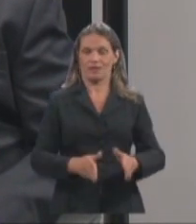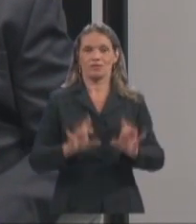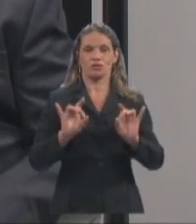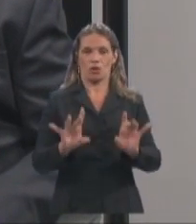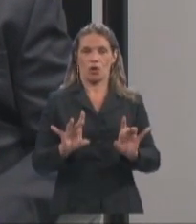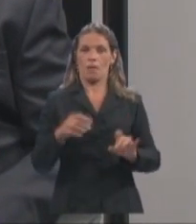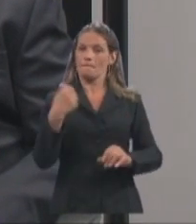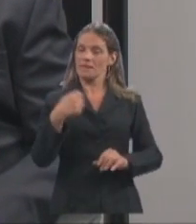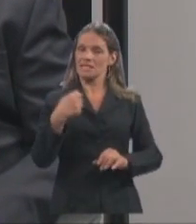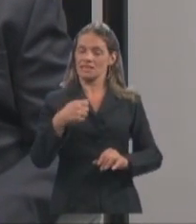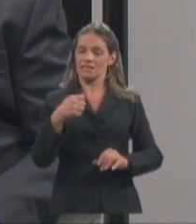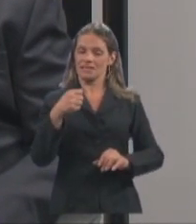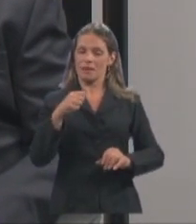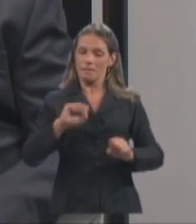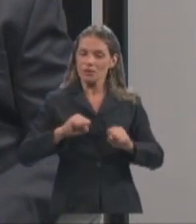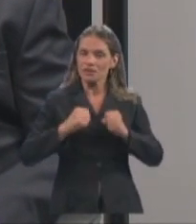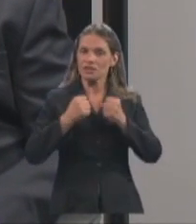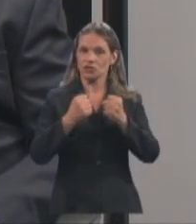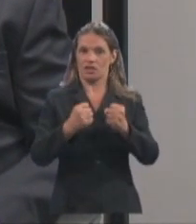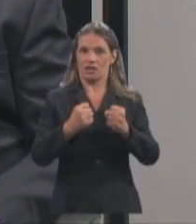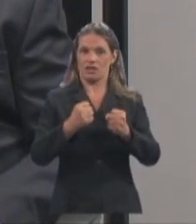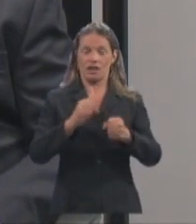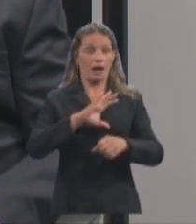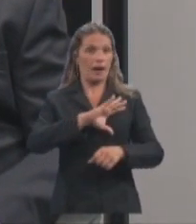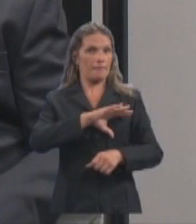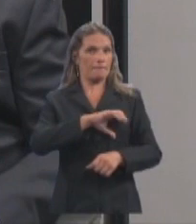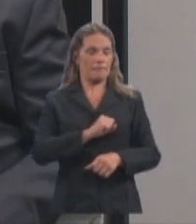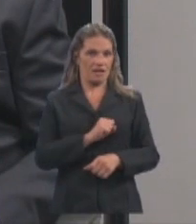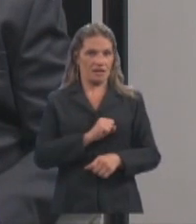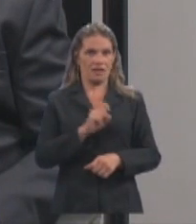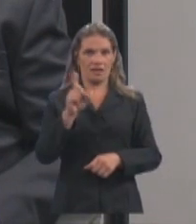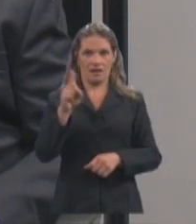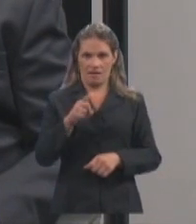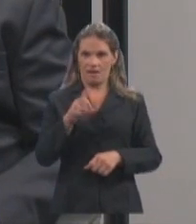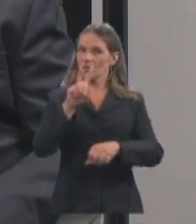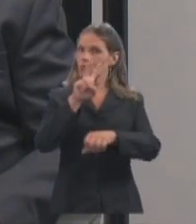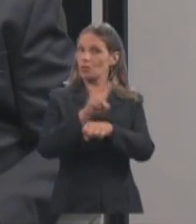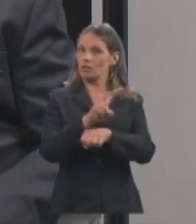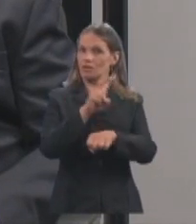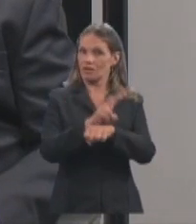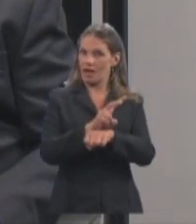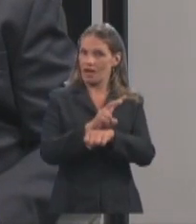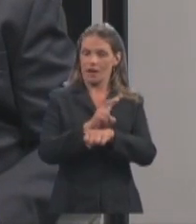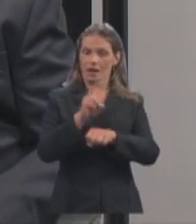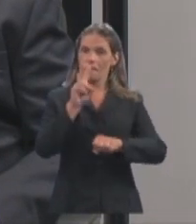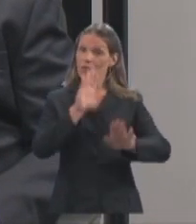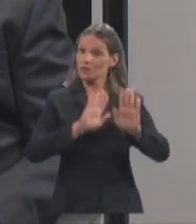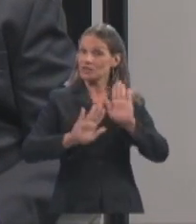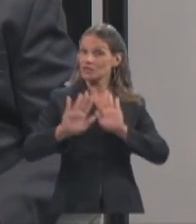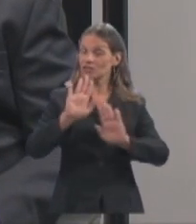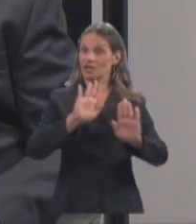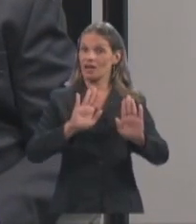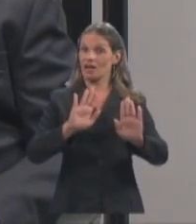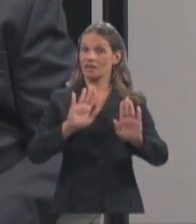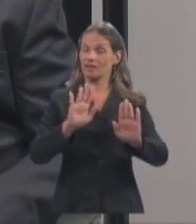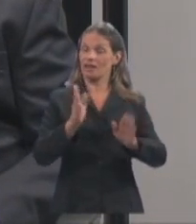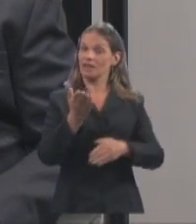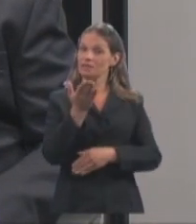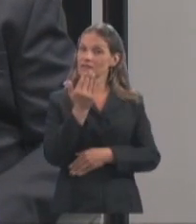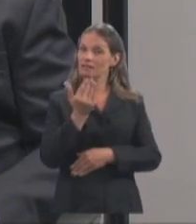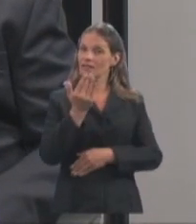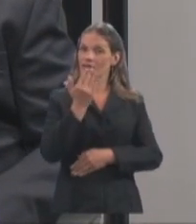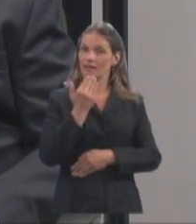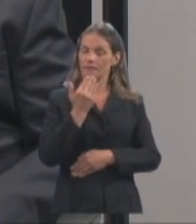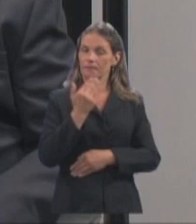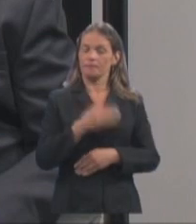no mundo tem que proteger cuidar amar é asilar é cuidar proteger